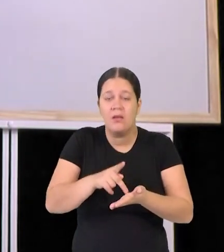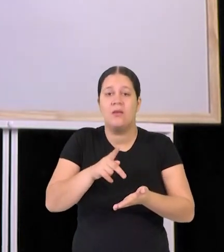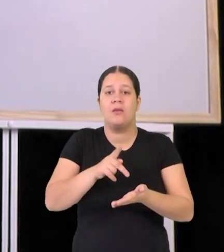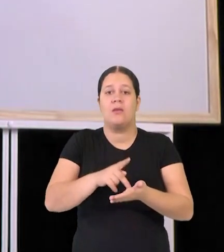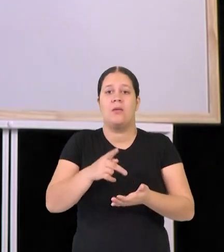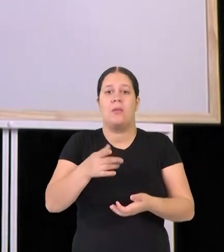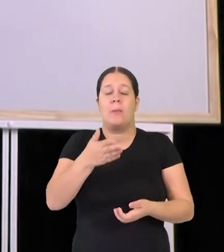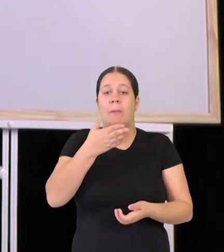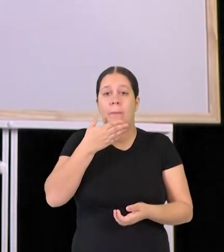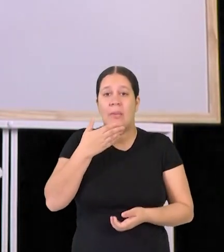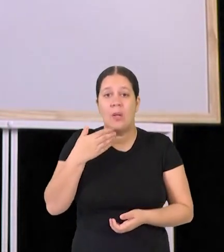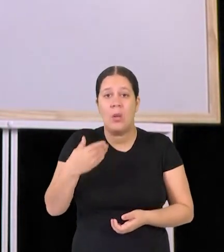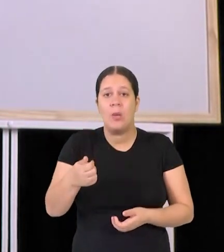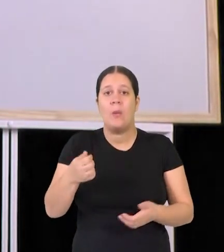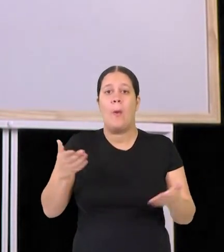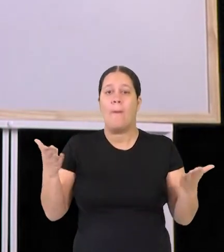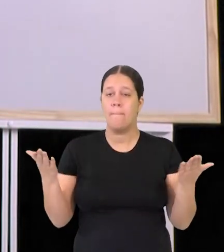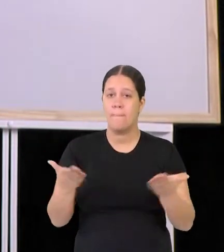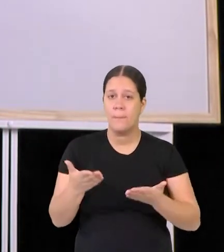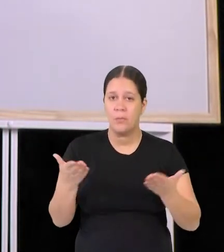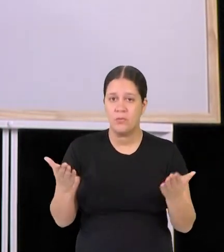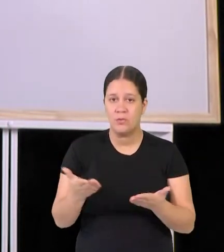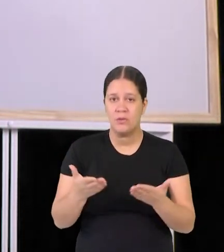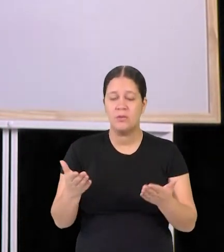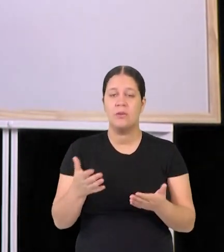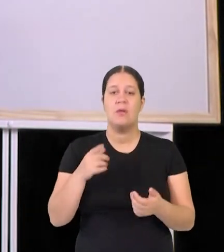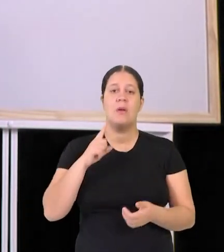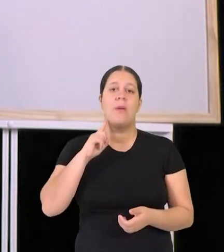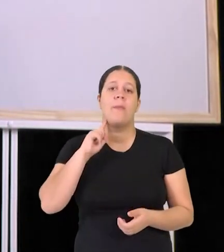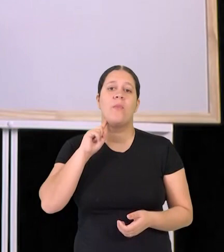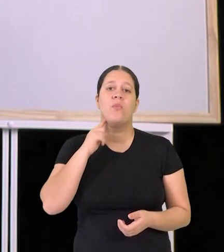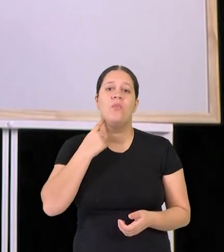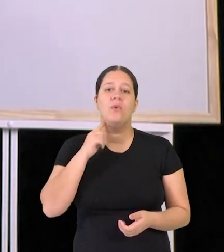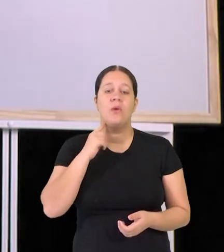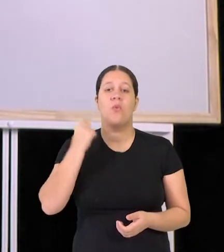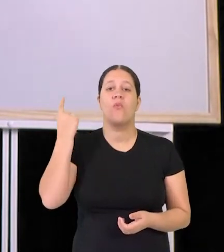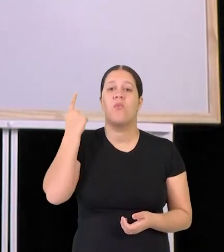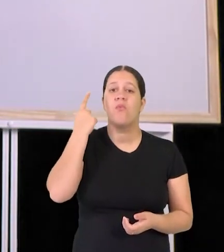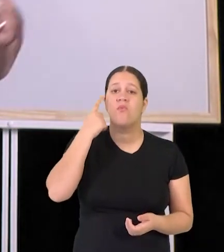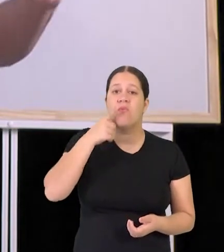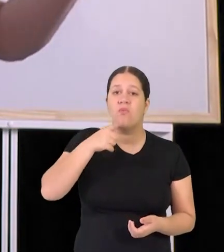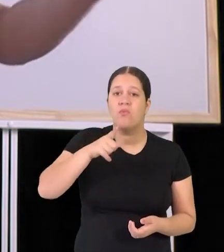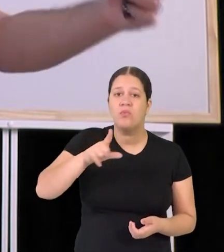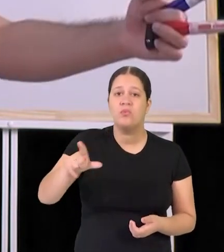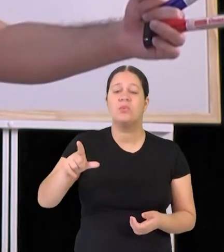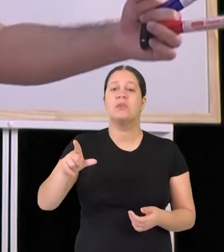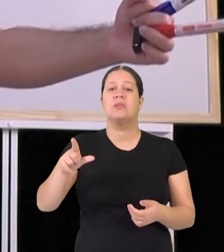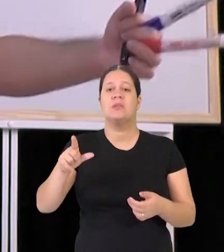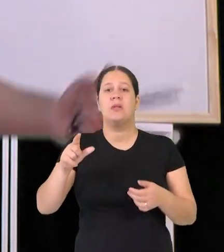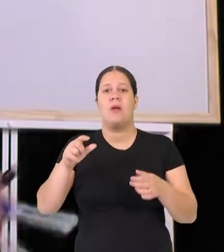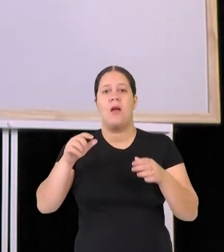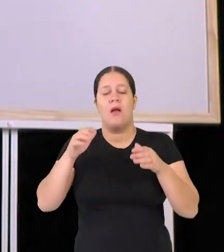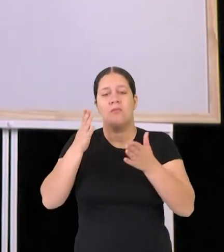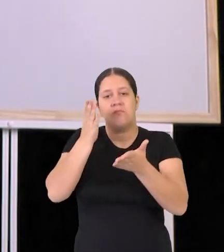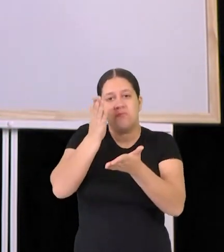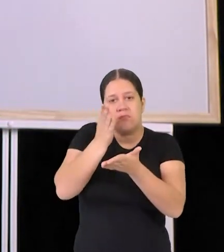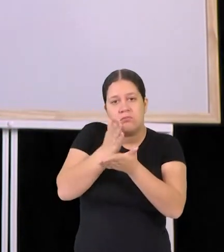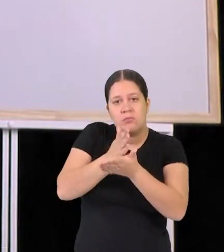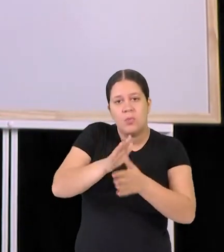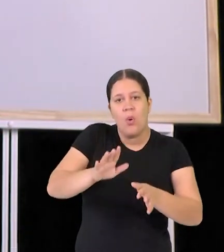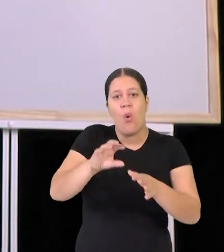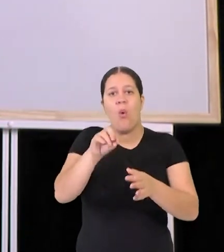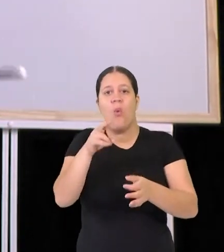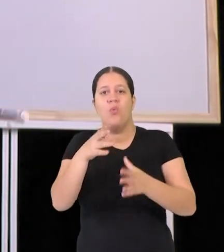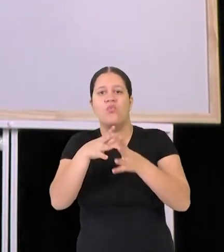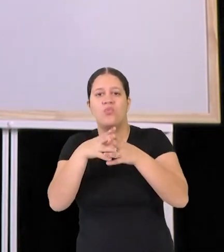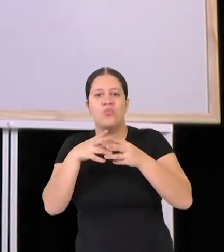a melhor situação é que esses poluentes consigam ser dissipados através de